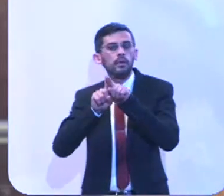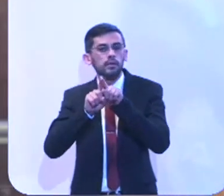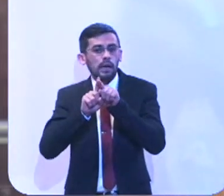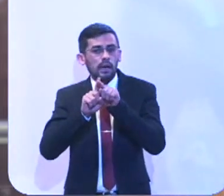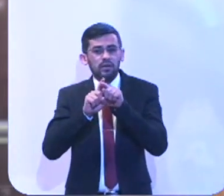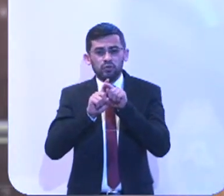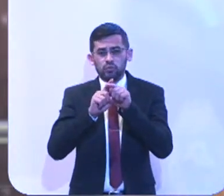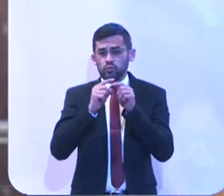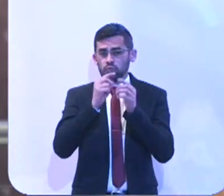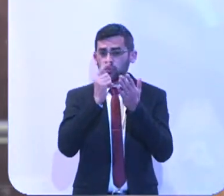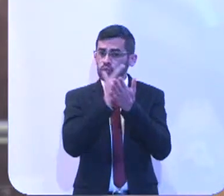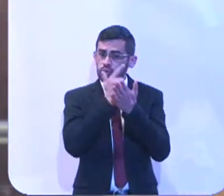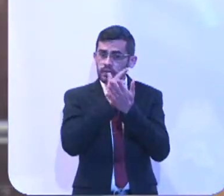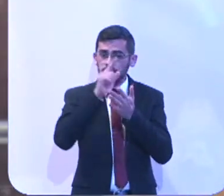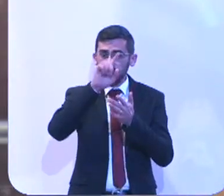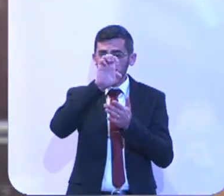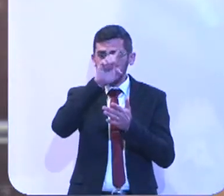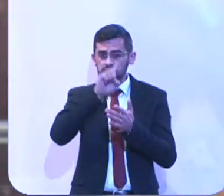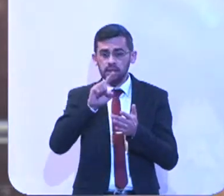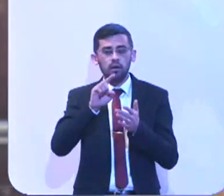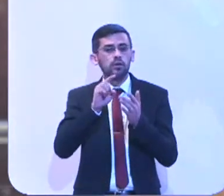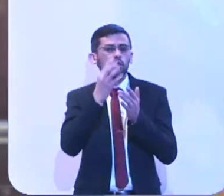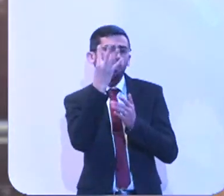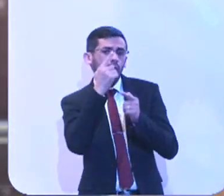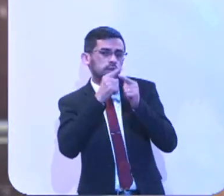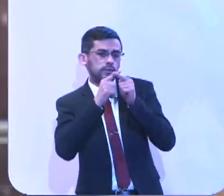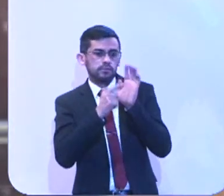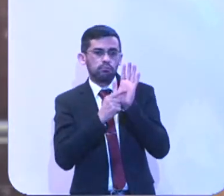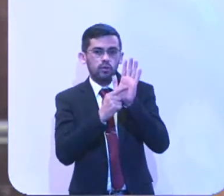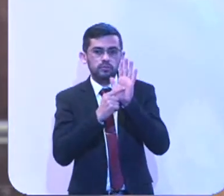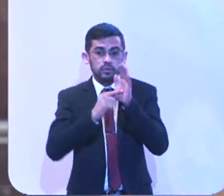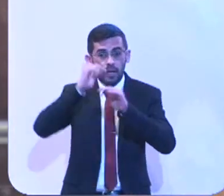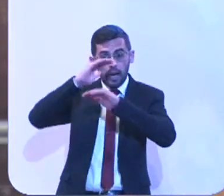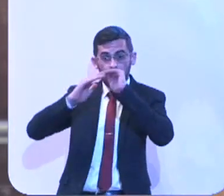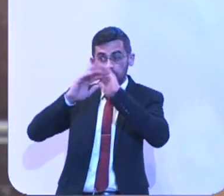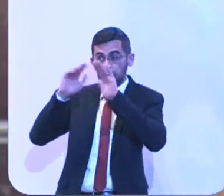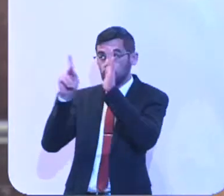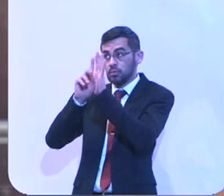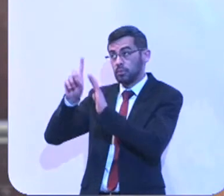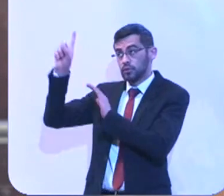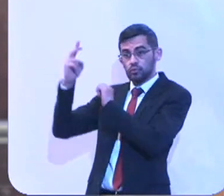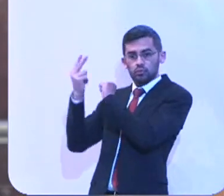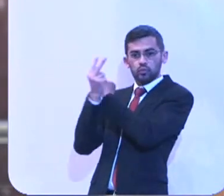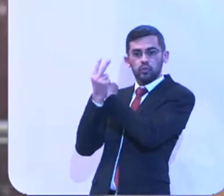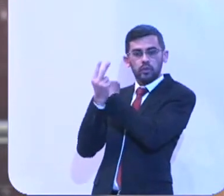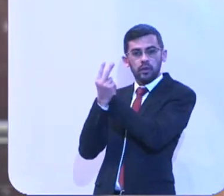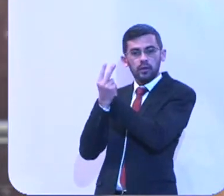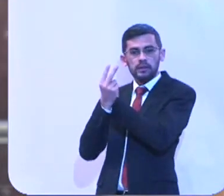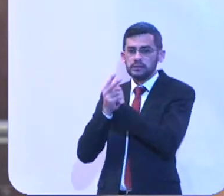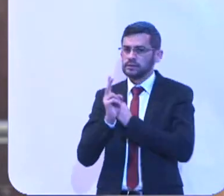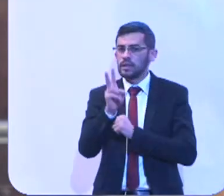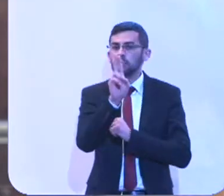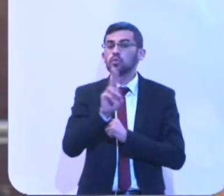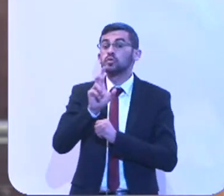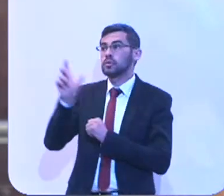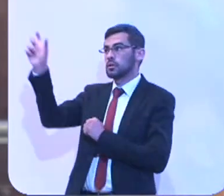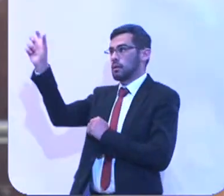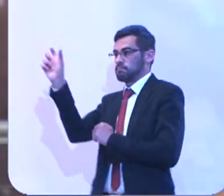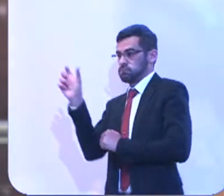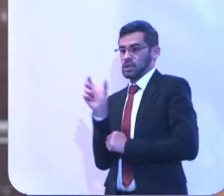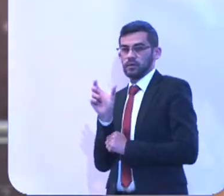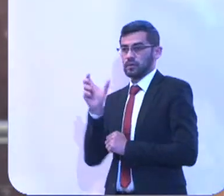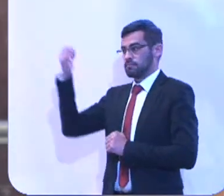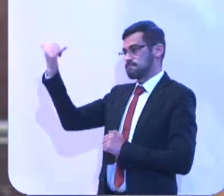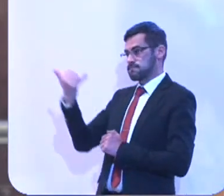apenas 4 vezes. A expressão que normalmente ele usa é: a palavra do Senhor veio a